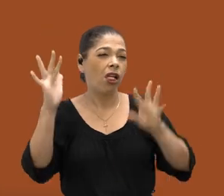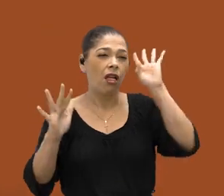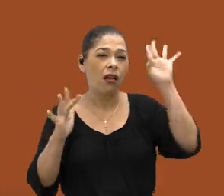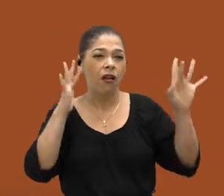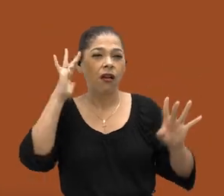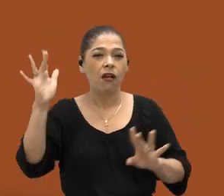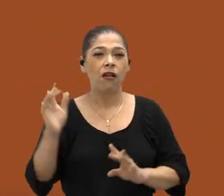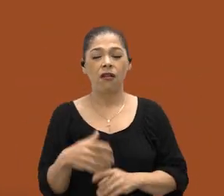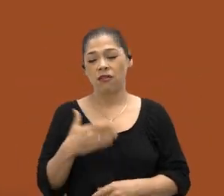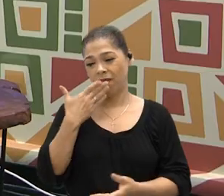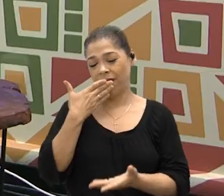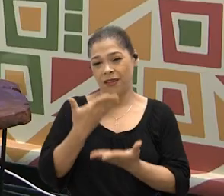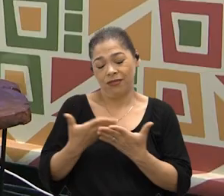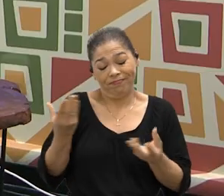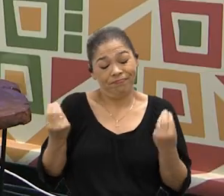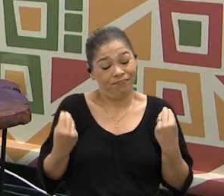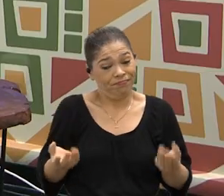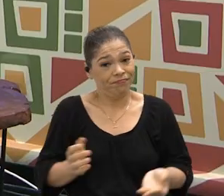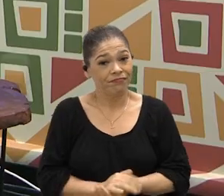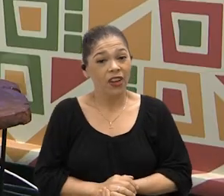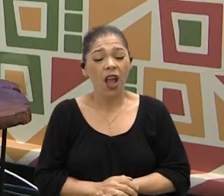acredito eu